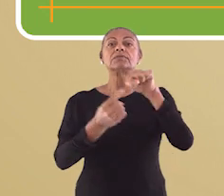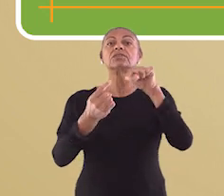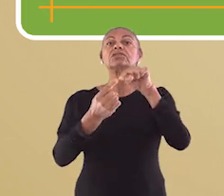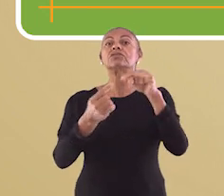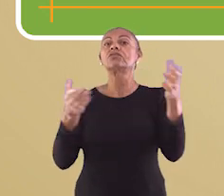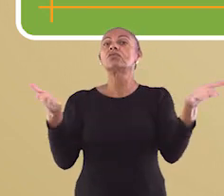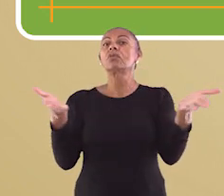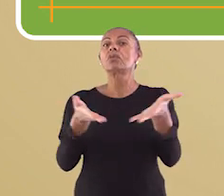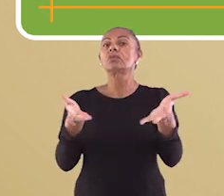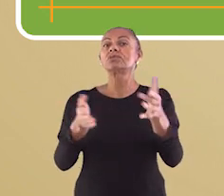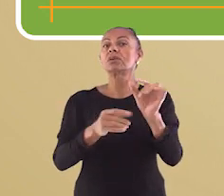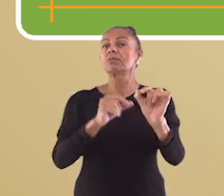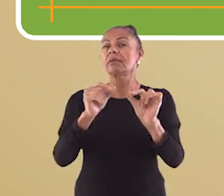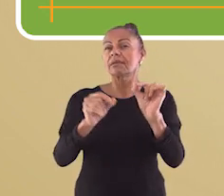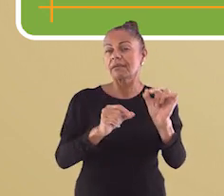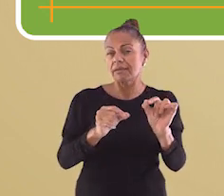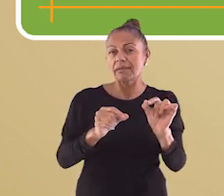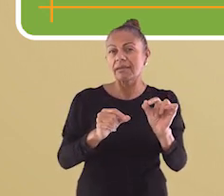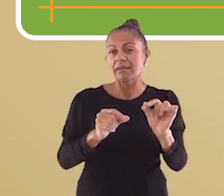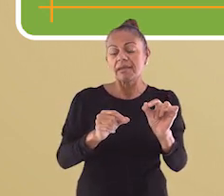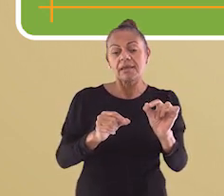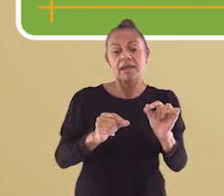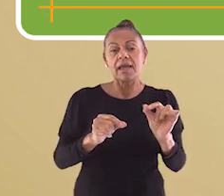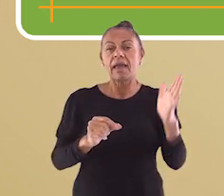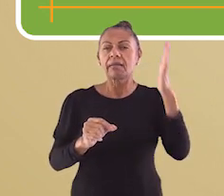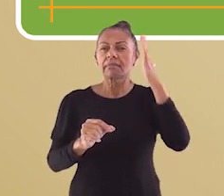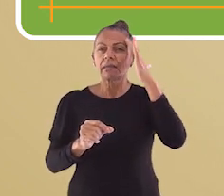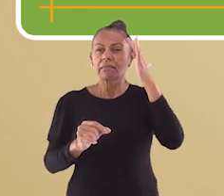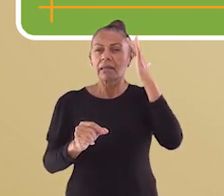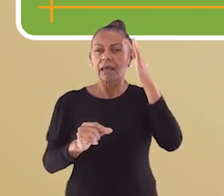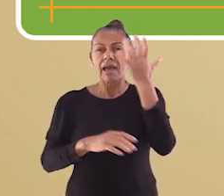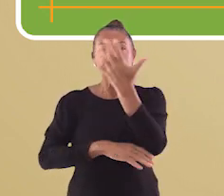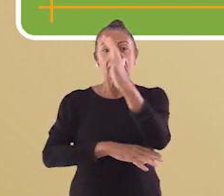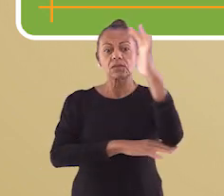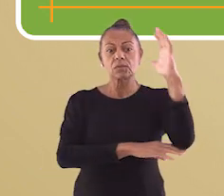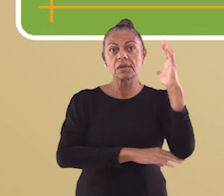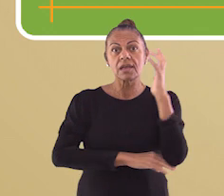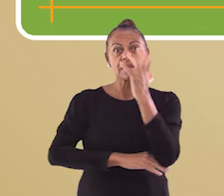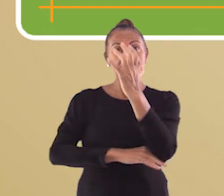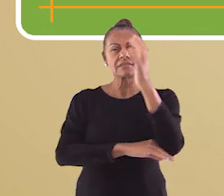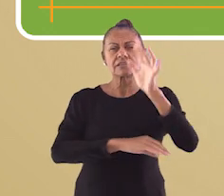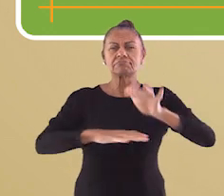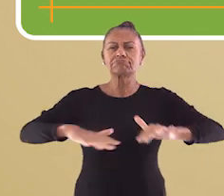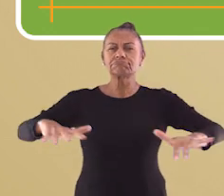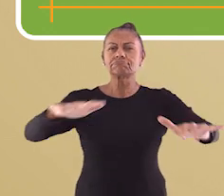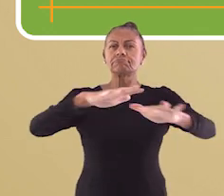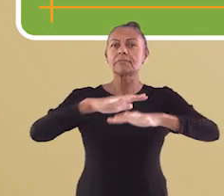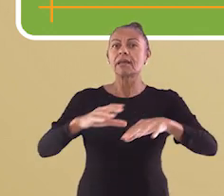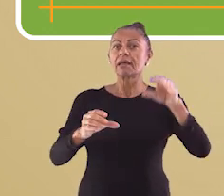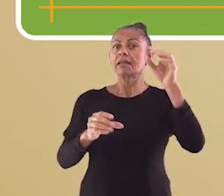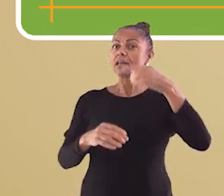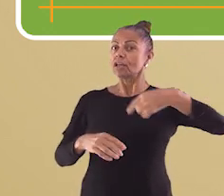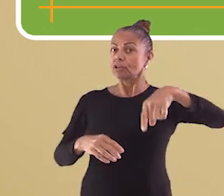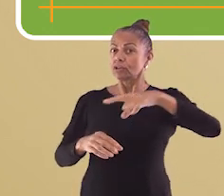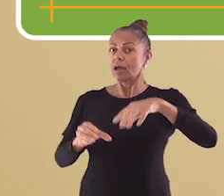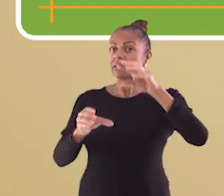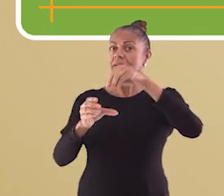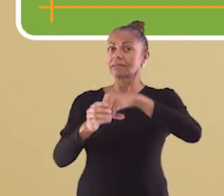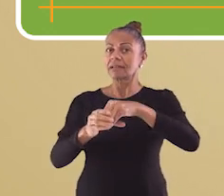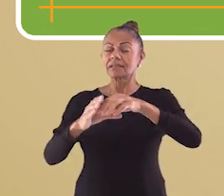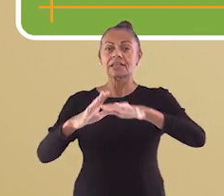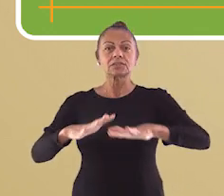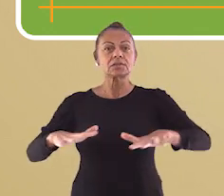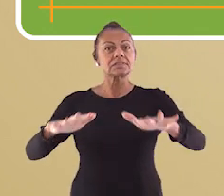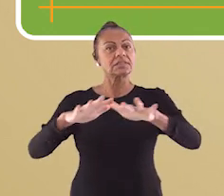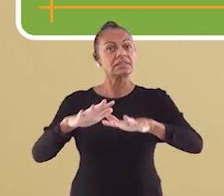aprendizagem é compreender a natureza como um todo dinâmico e o ser humano em sociedade como agente de transformações do mundo em que vive,